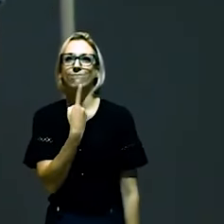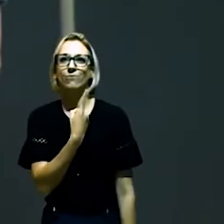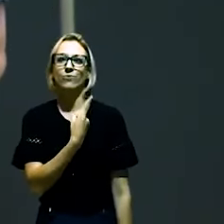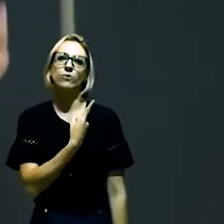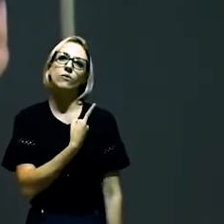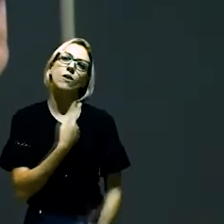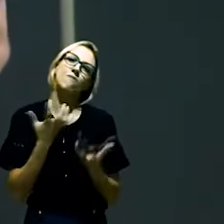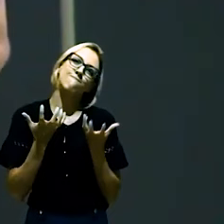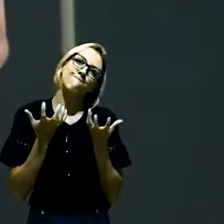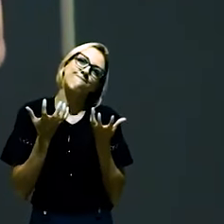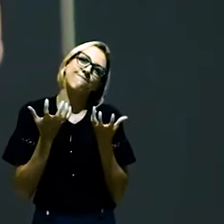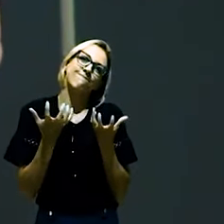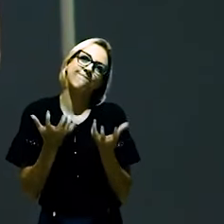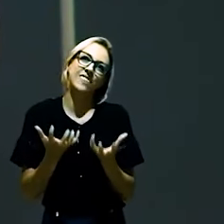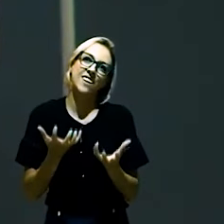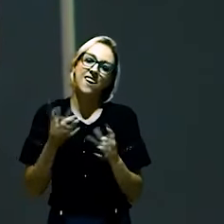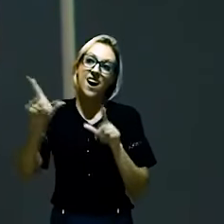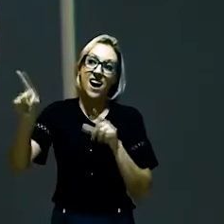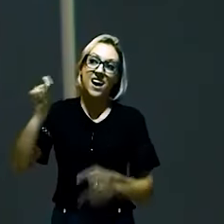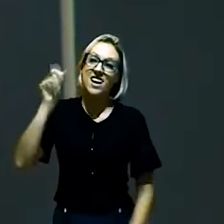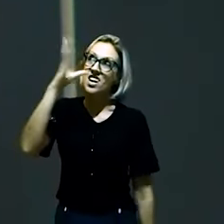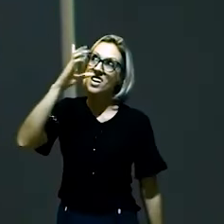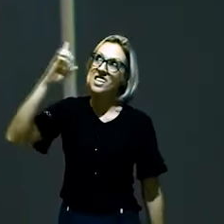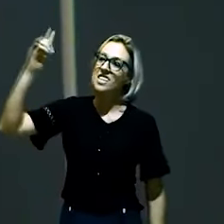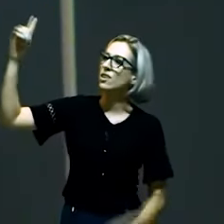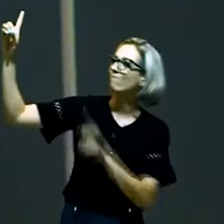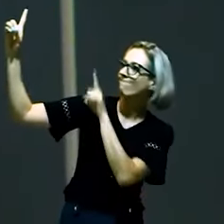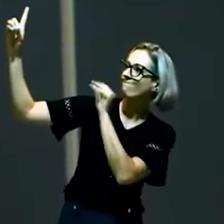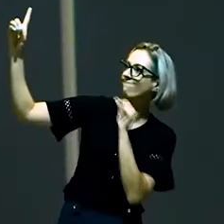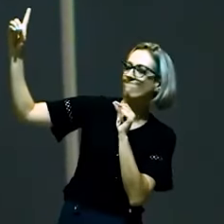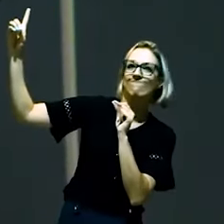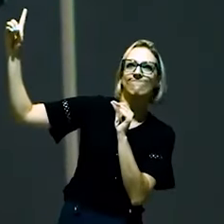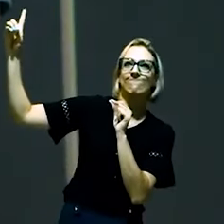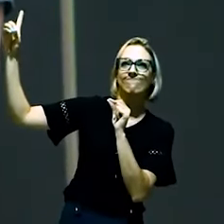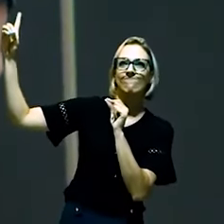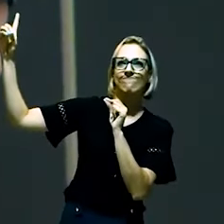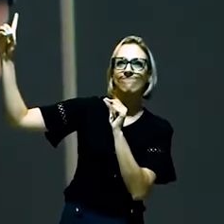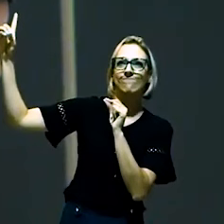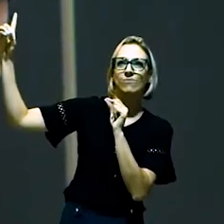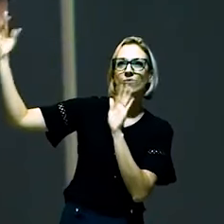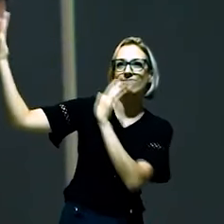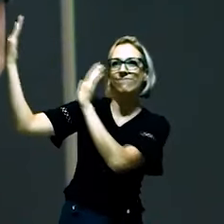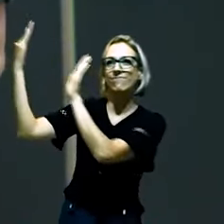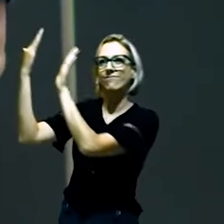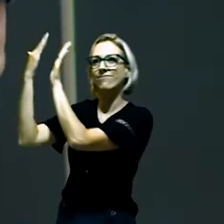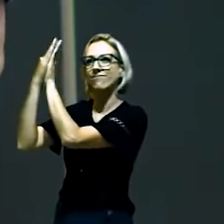querer e optar por voltar para o caminho certo do Senhor.